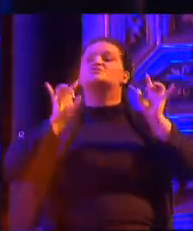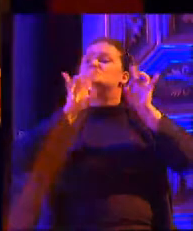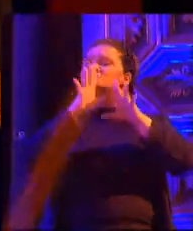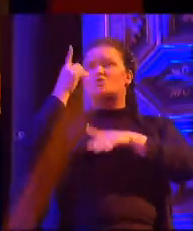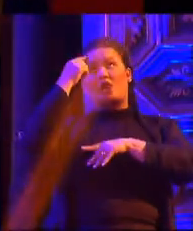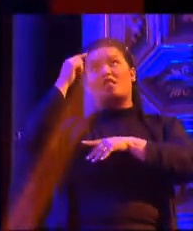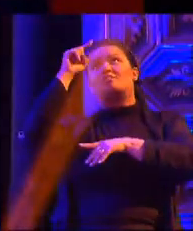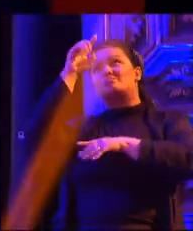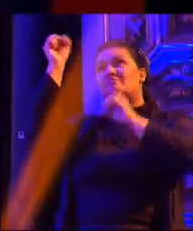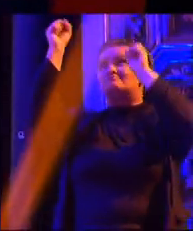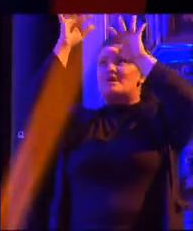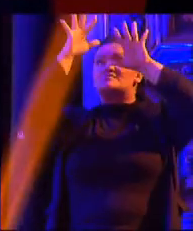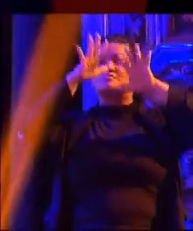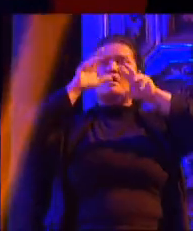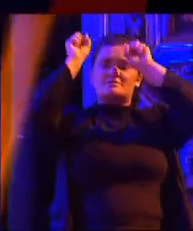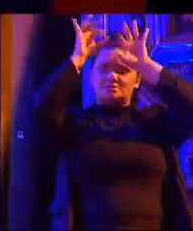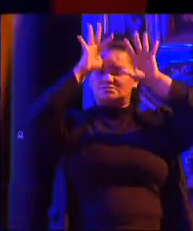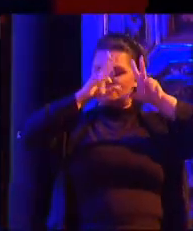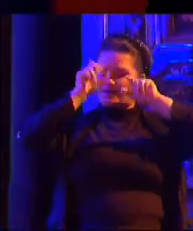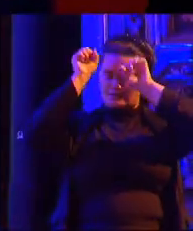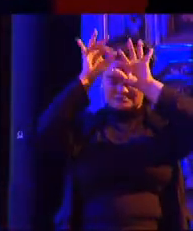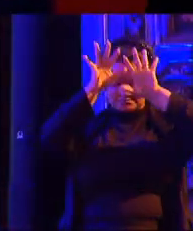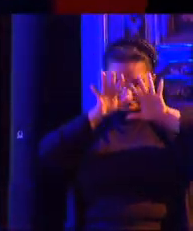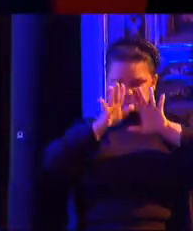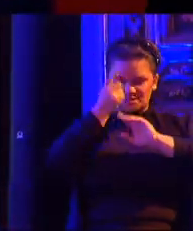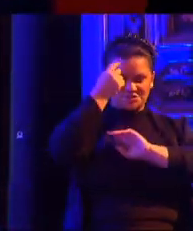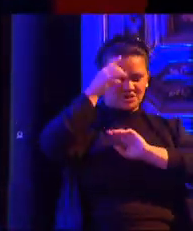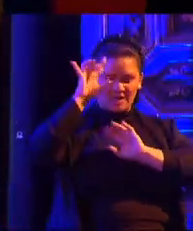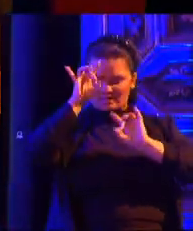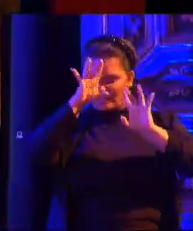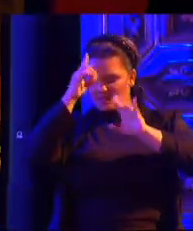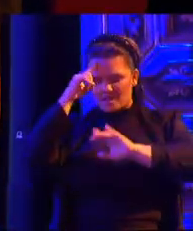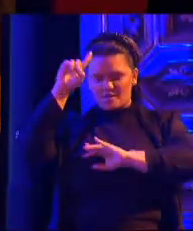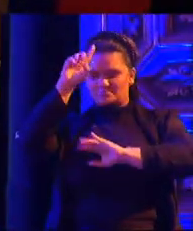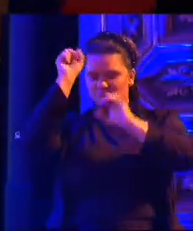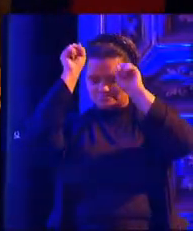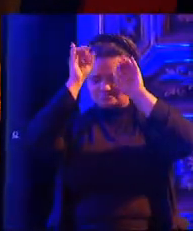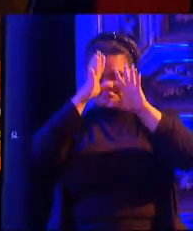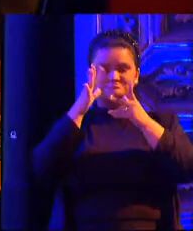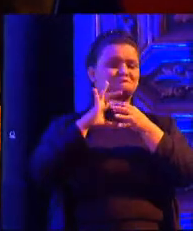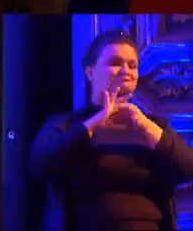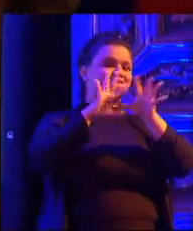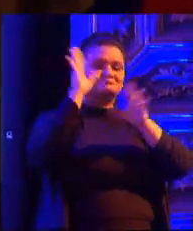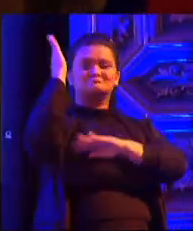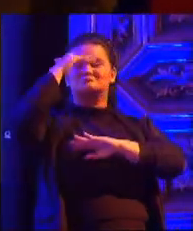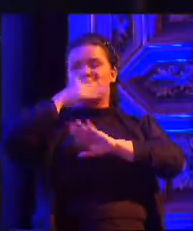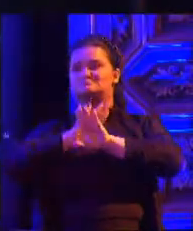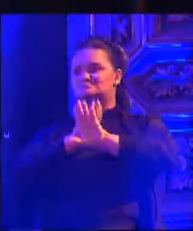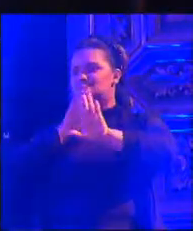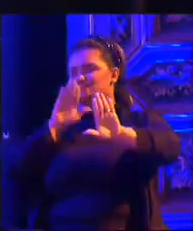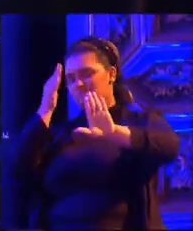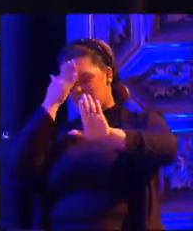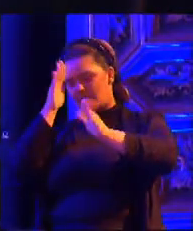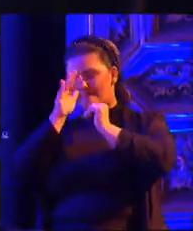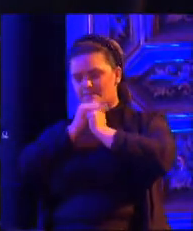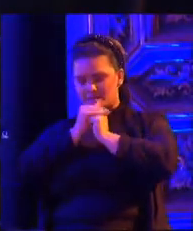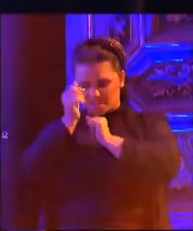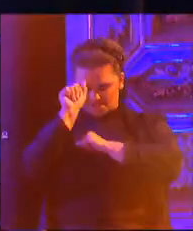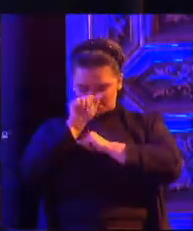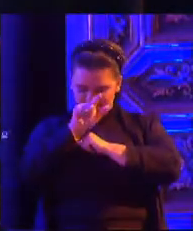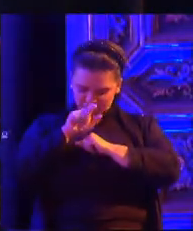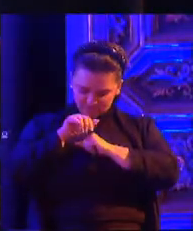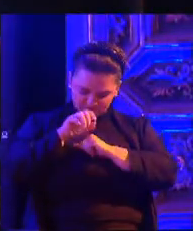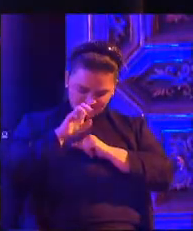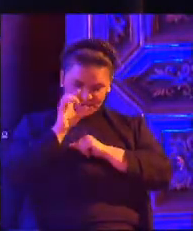Deus pra abençoar, abençoar, abençoar. Só Deus pra nos livrar de todo mal, eu digo amém, axé.